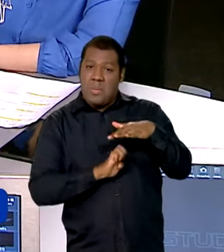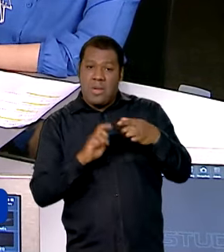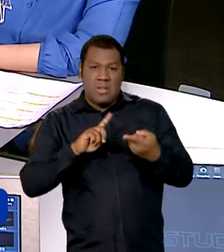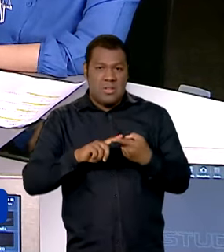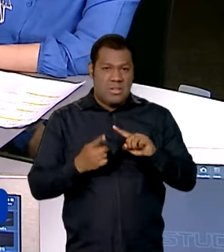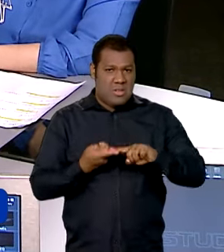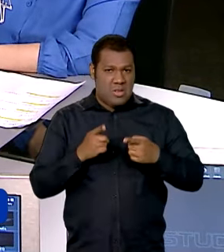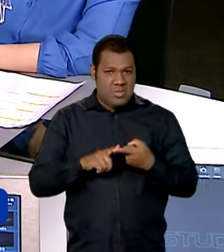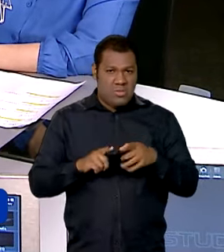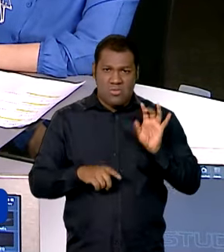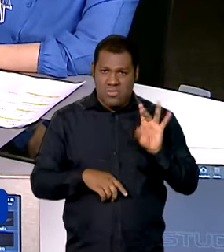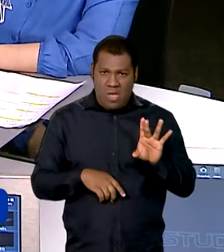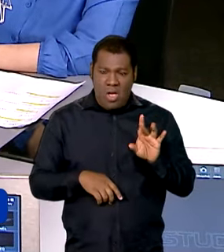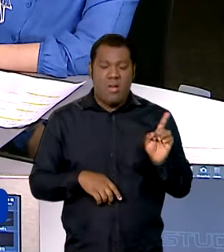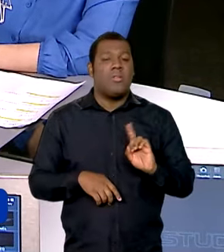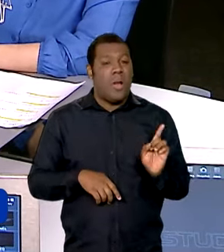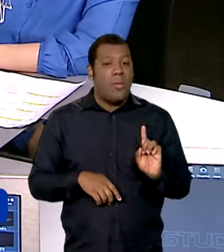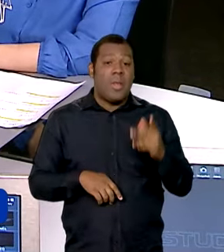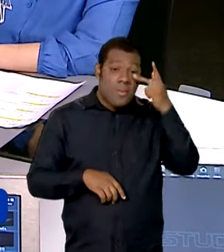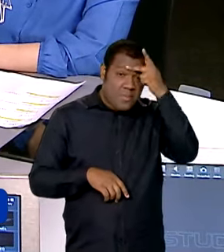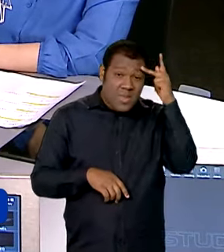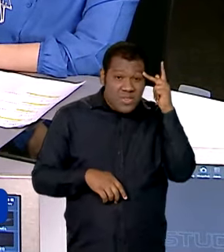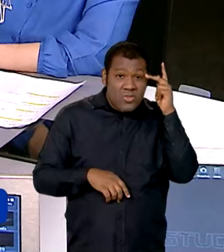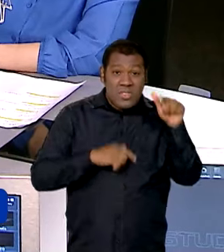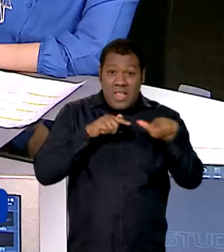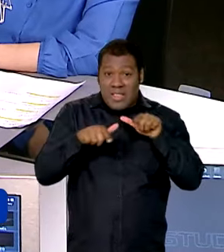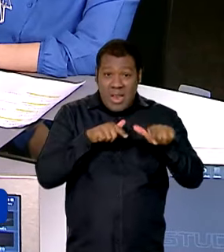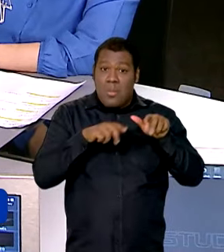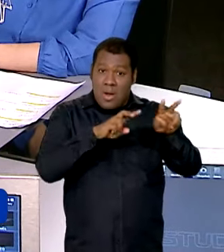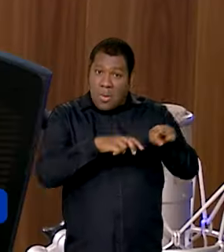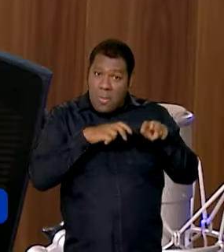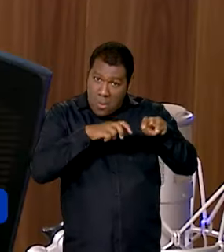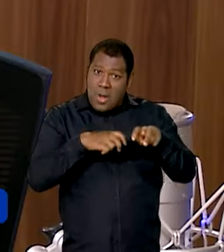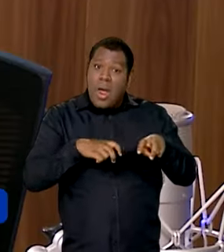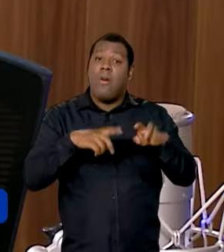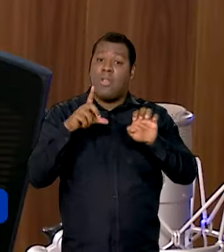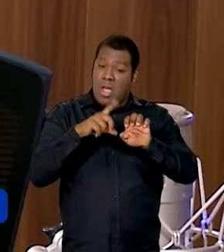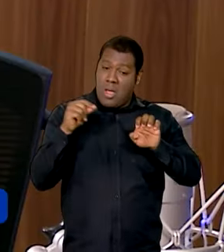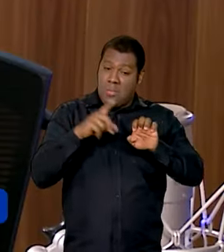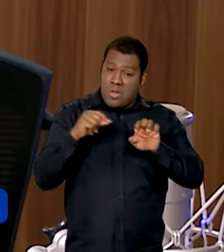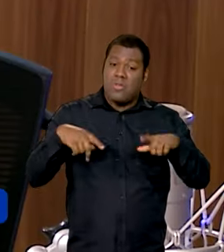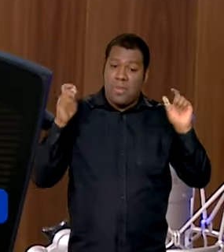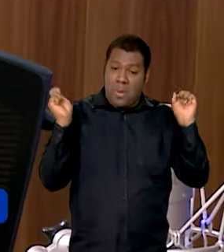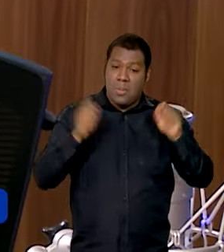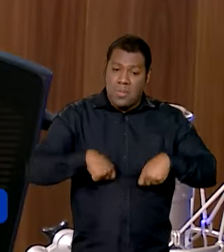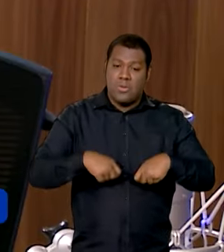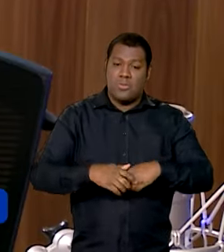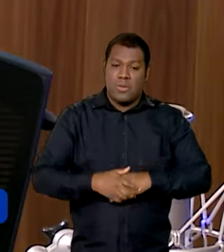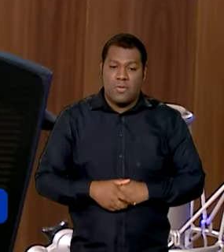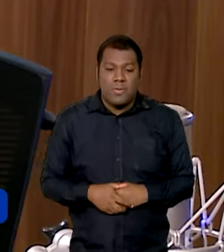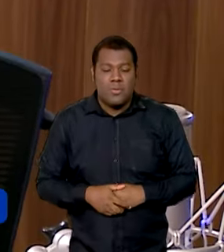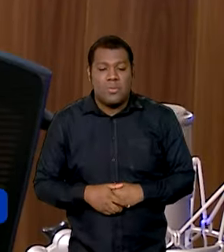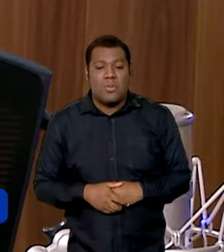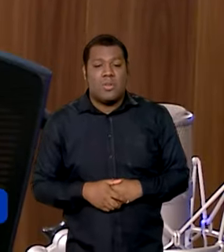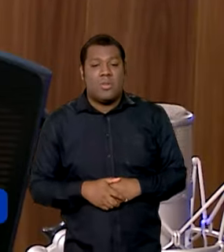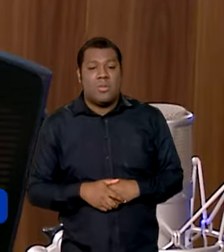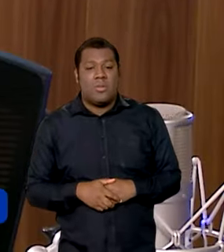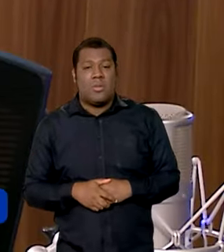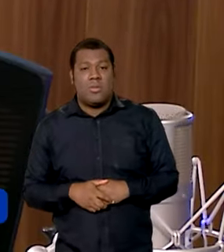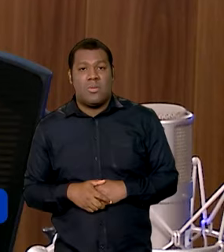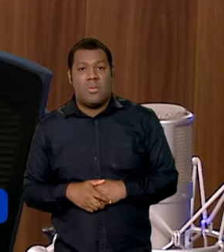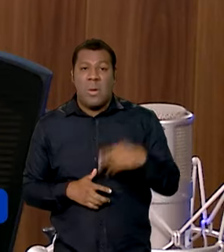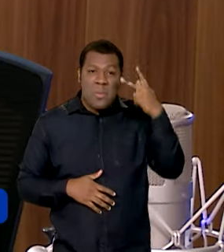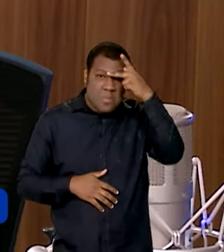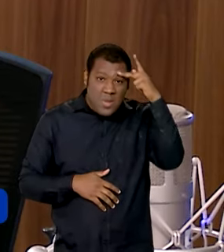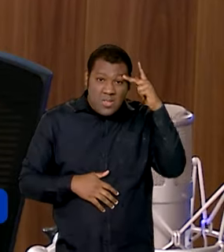que que os trabalhadores locais não podem empreender também não pode não não é para ser só empregado